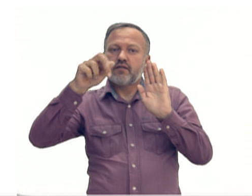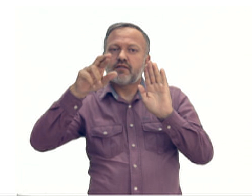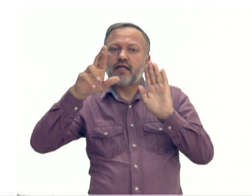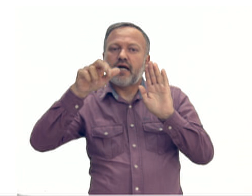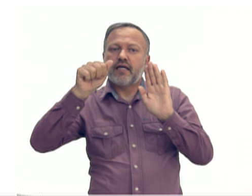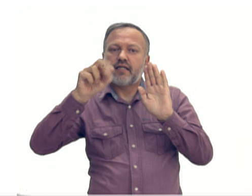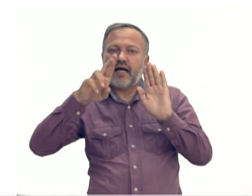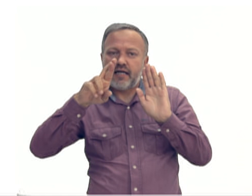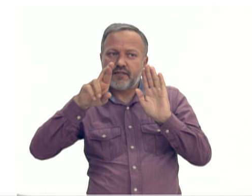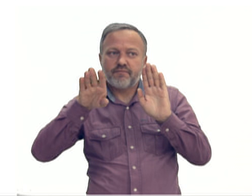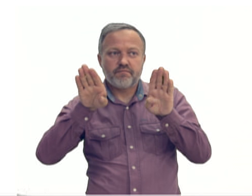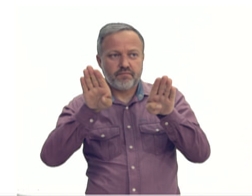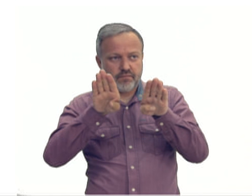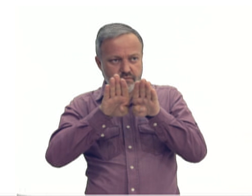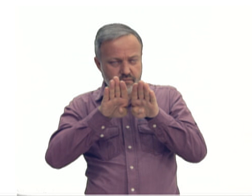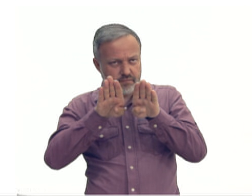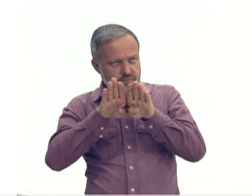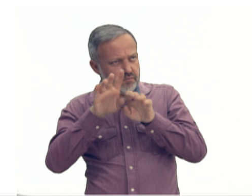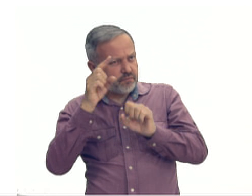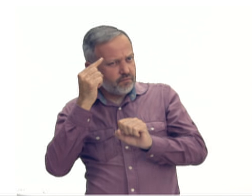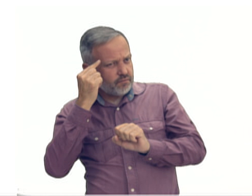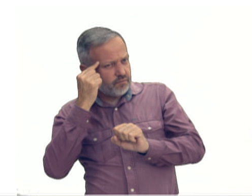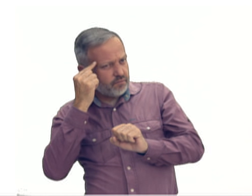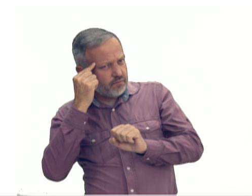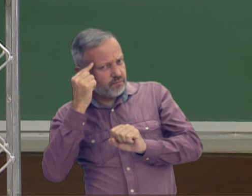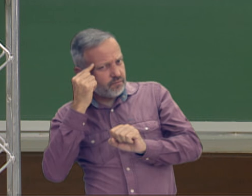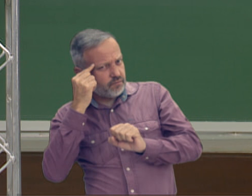e refletir sobre elementos semânticos.